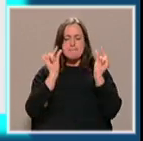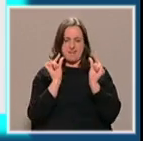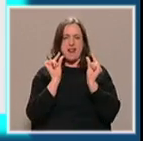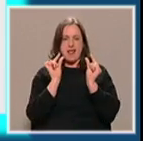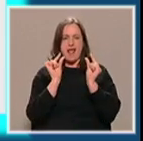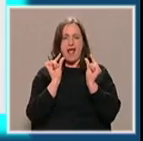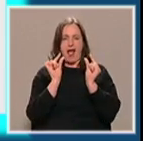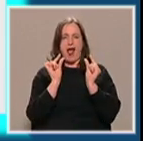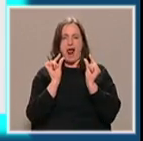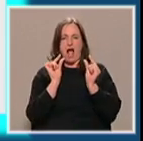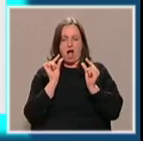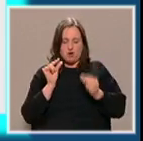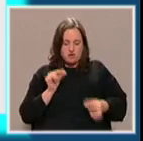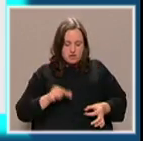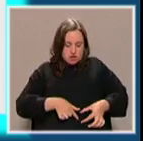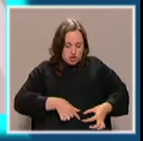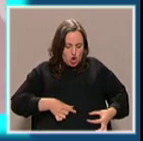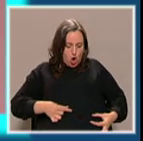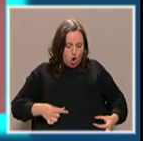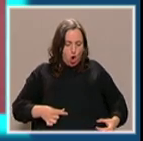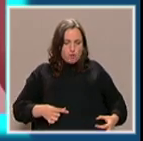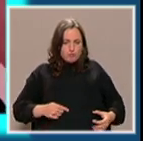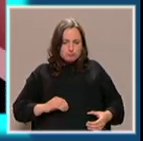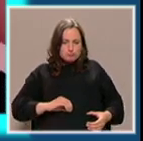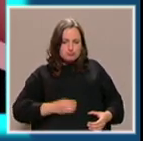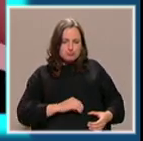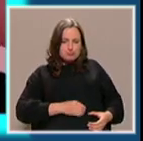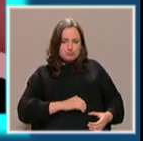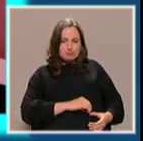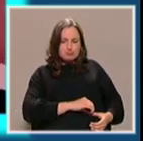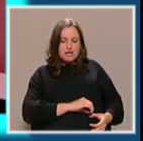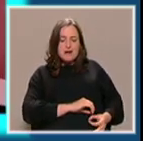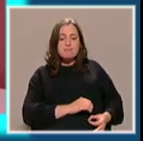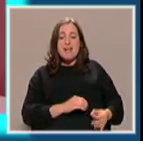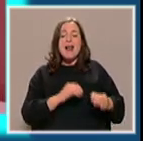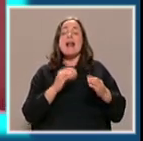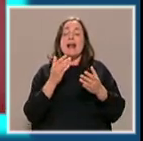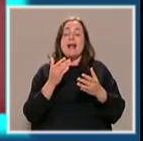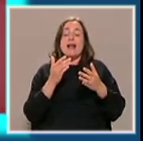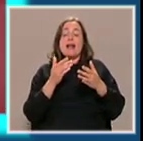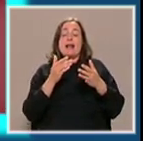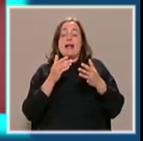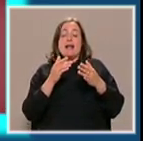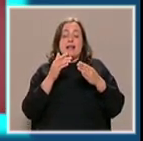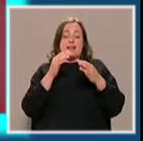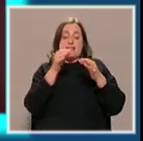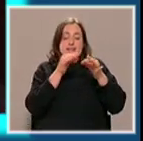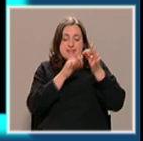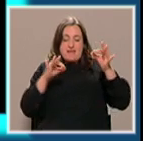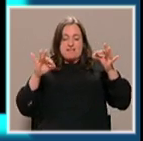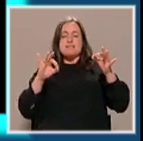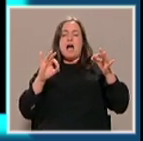ao longo da trompa de Falópio. A cada divisão, o número de células duplica. Primeiro